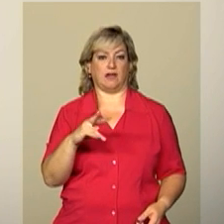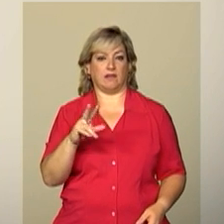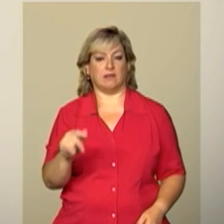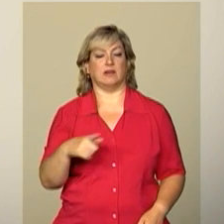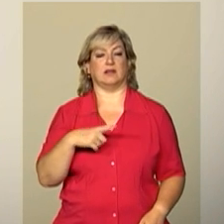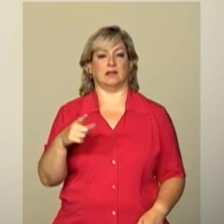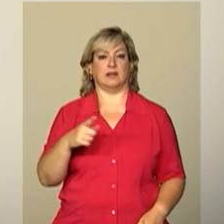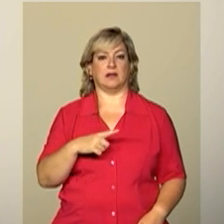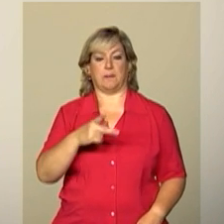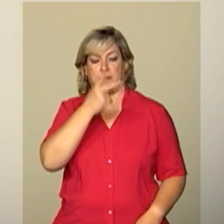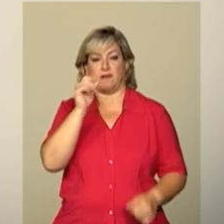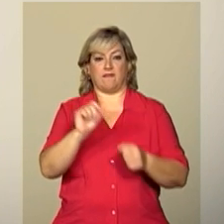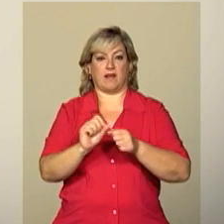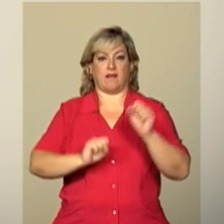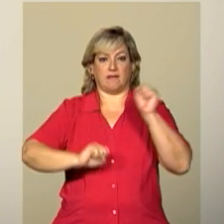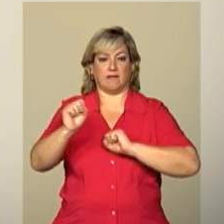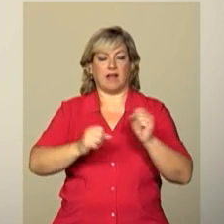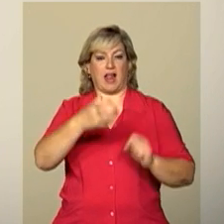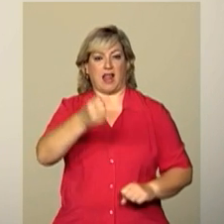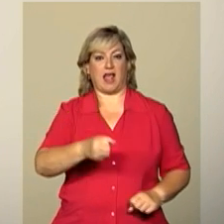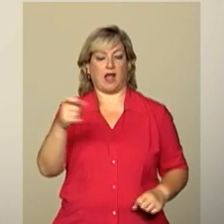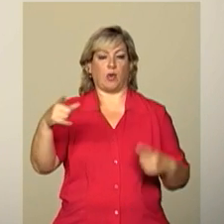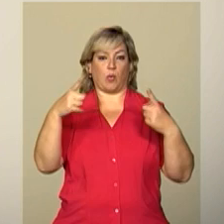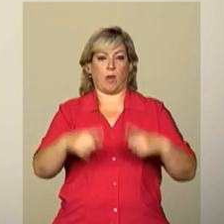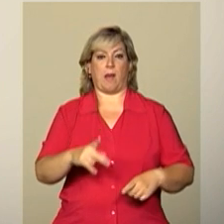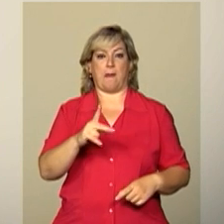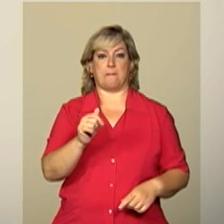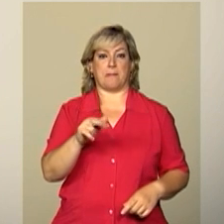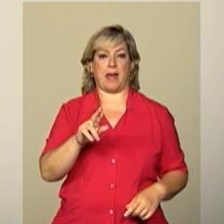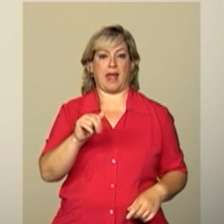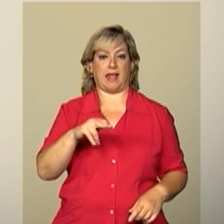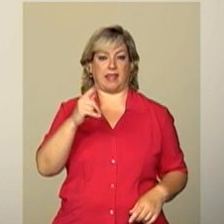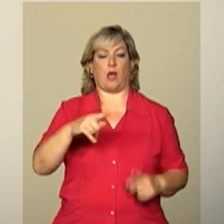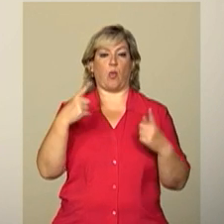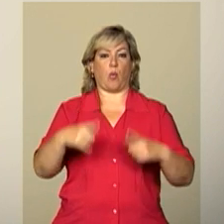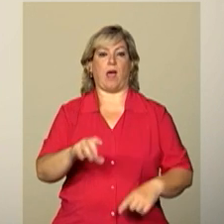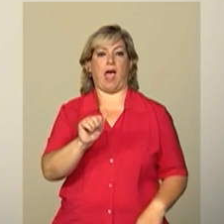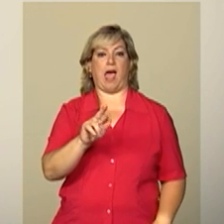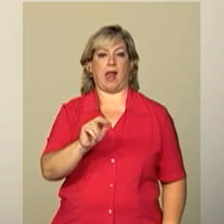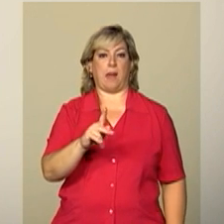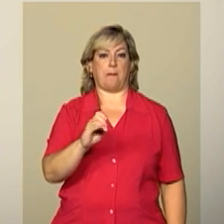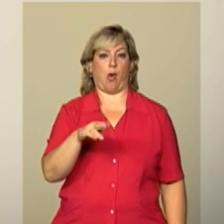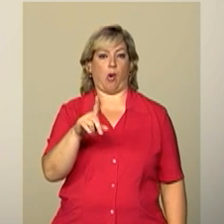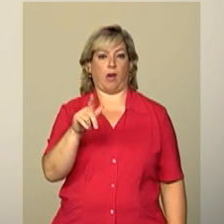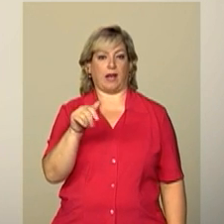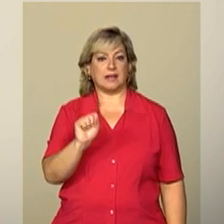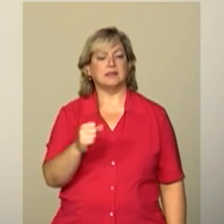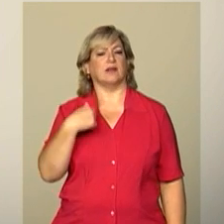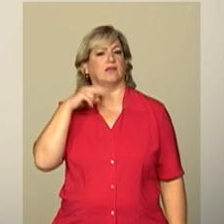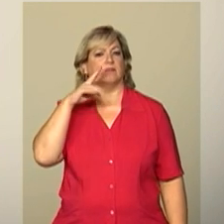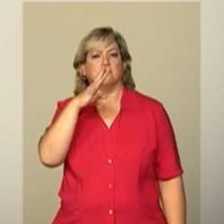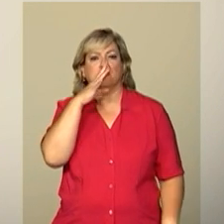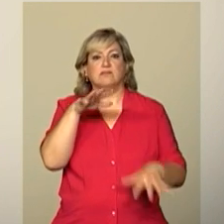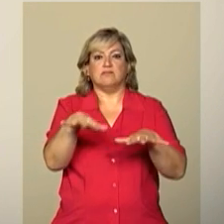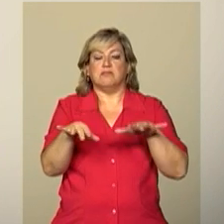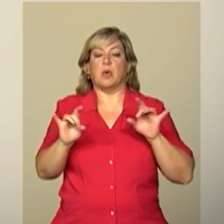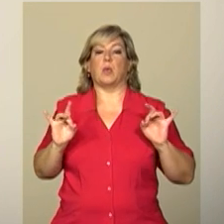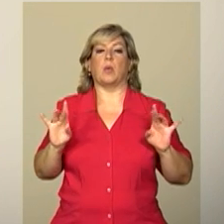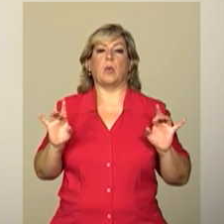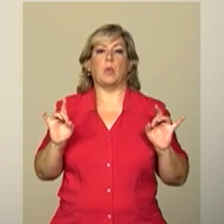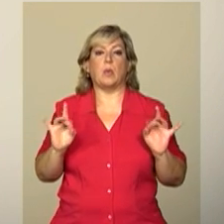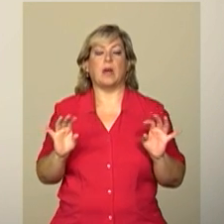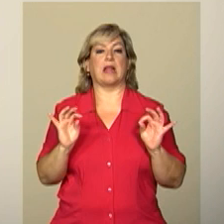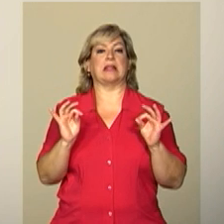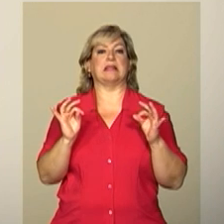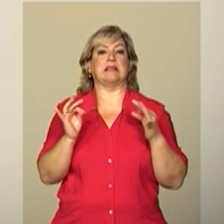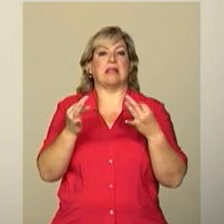de leite lá no Paraná em Arapongas e fiquei muito impressionada com a qualidade